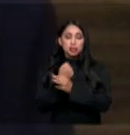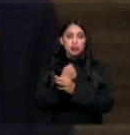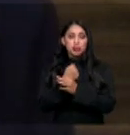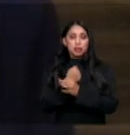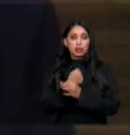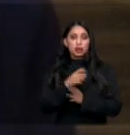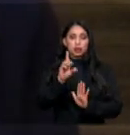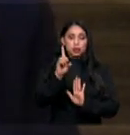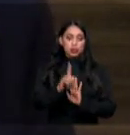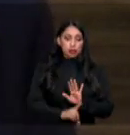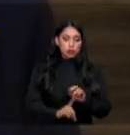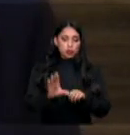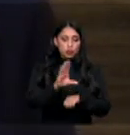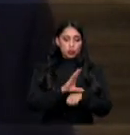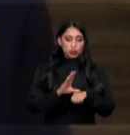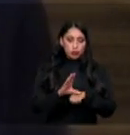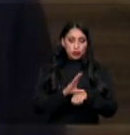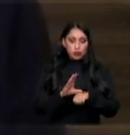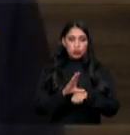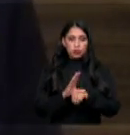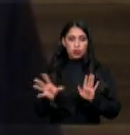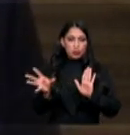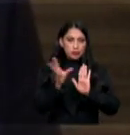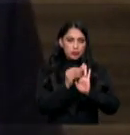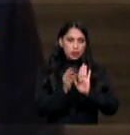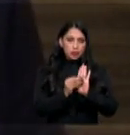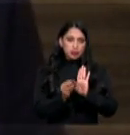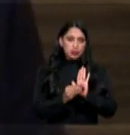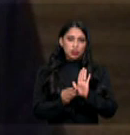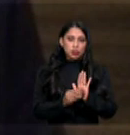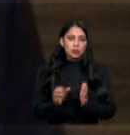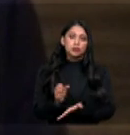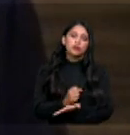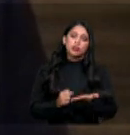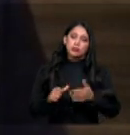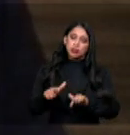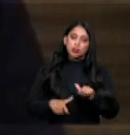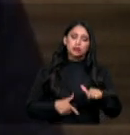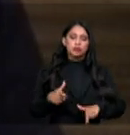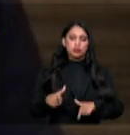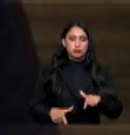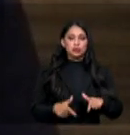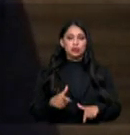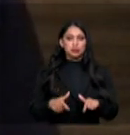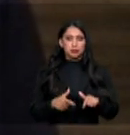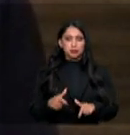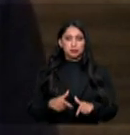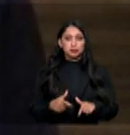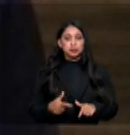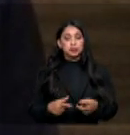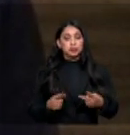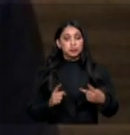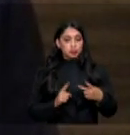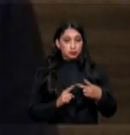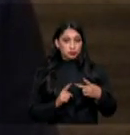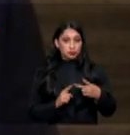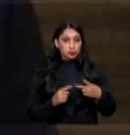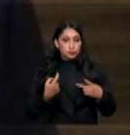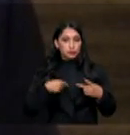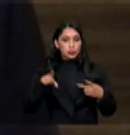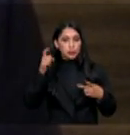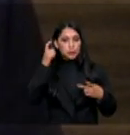direitos constitucionais materialmente fundamentais dos trabalhadores. Em segundo lugar, acho